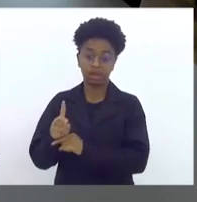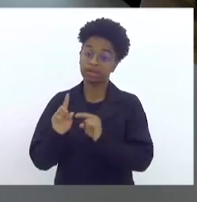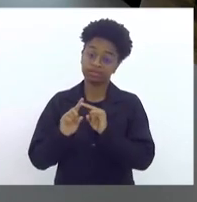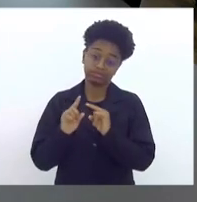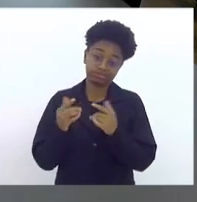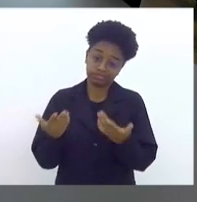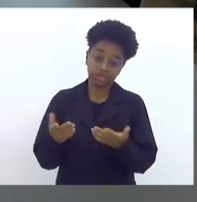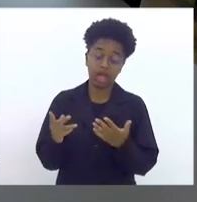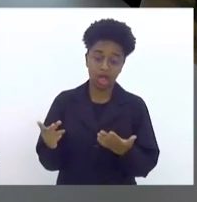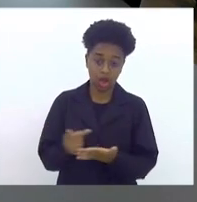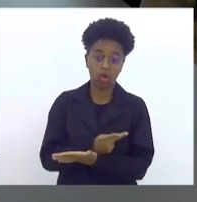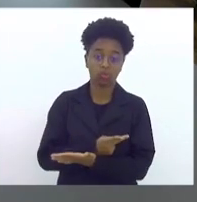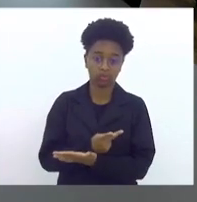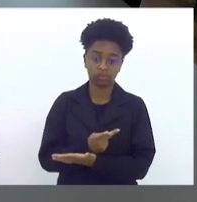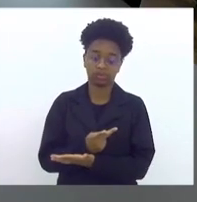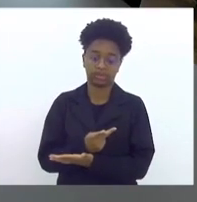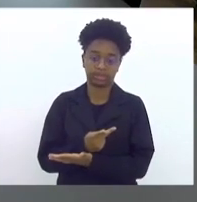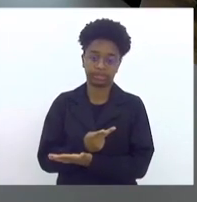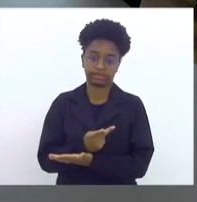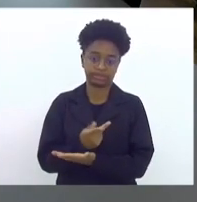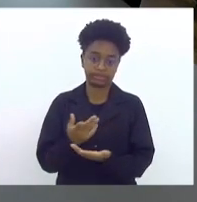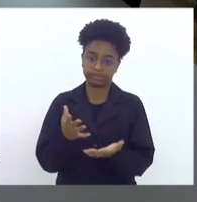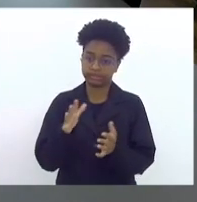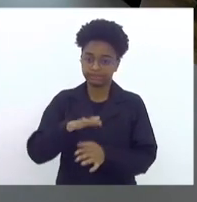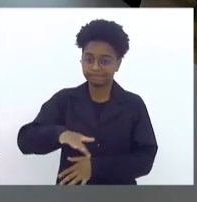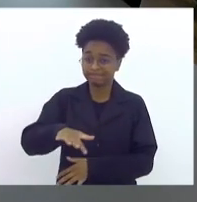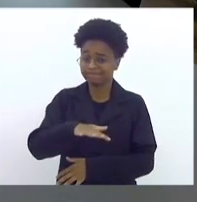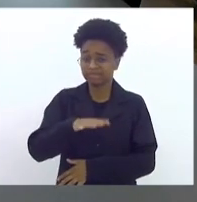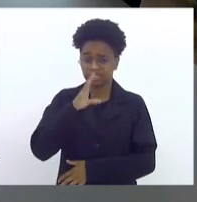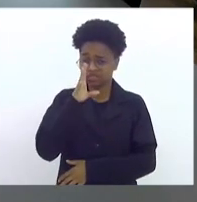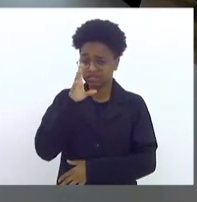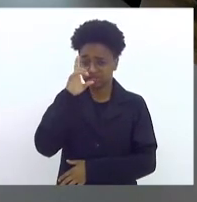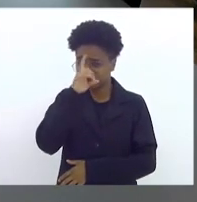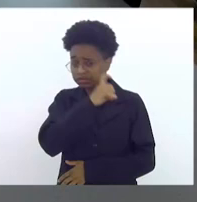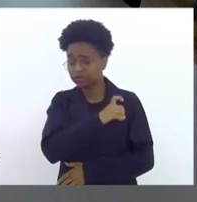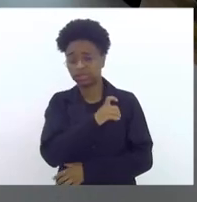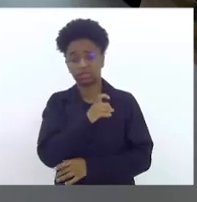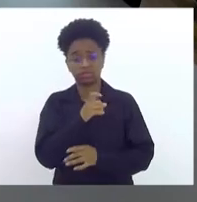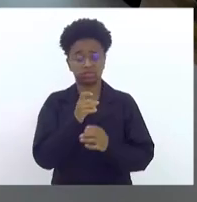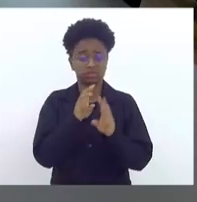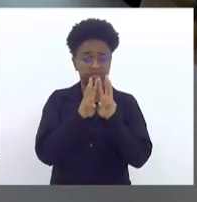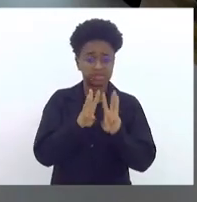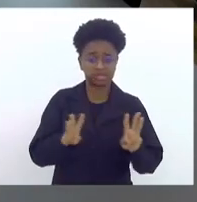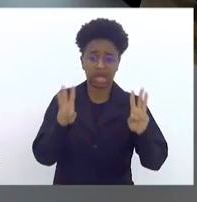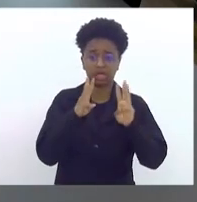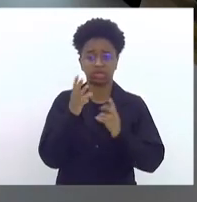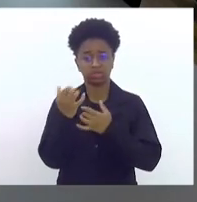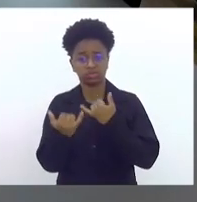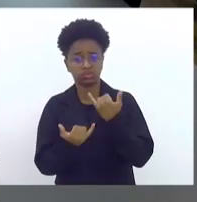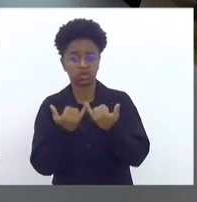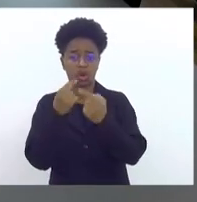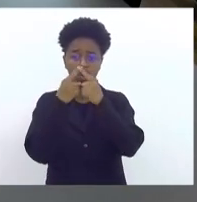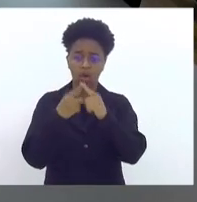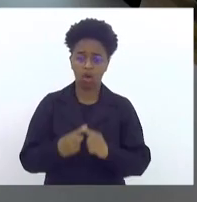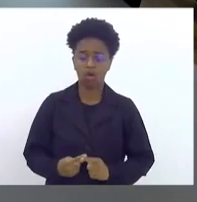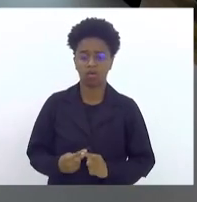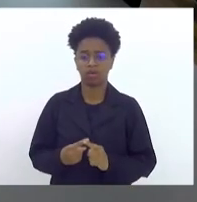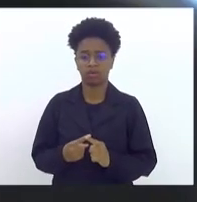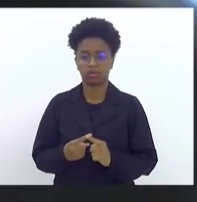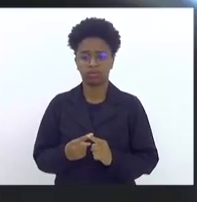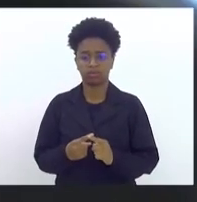nesses laços cruéis né de sites de jogos que é